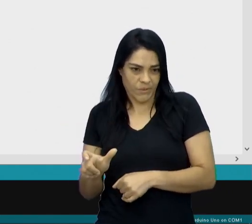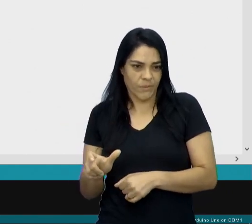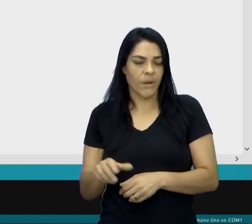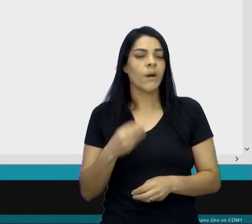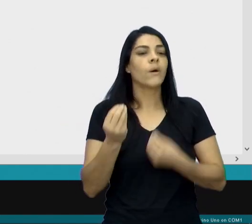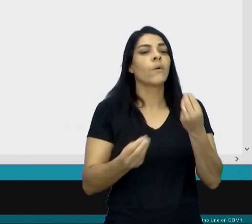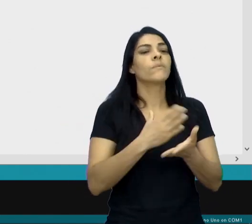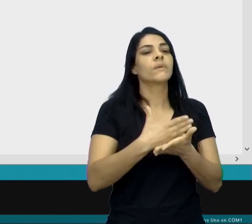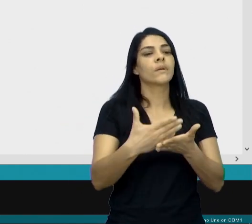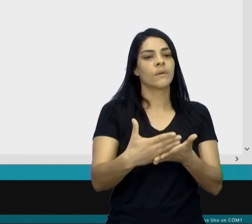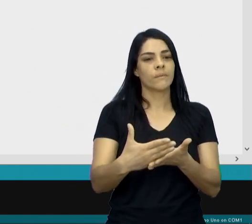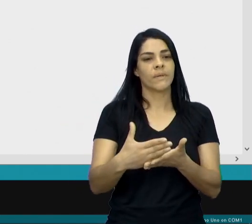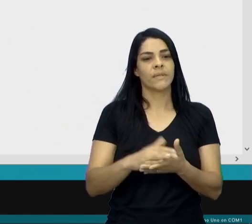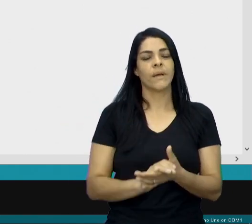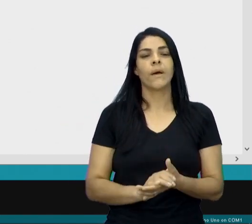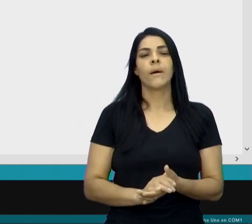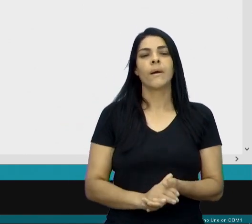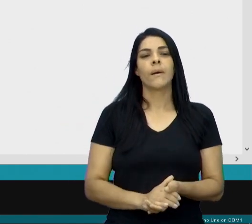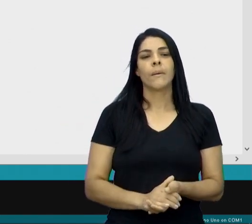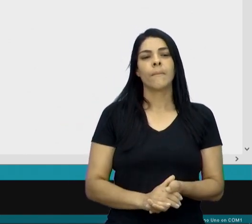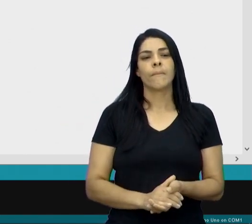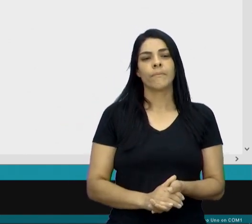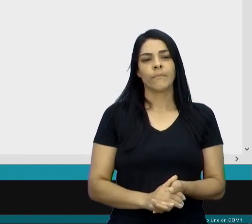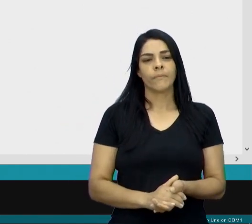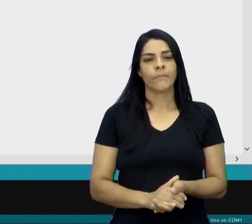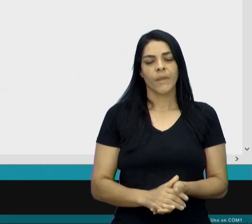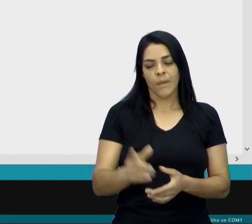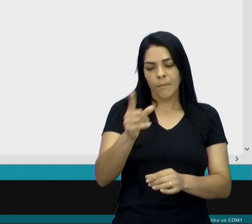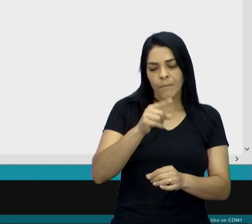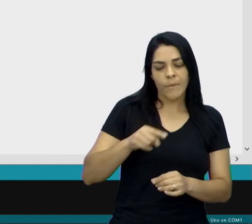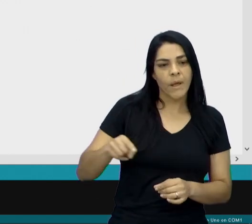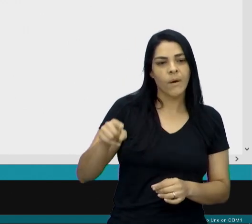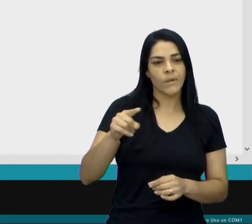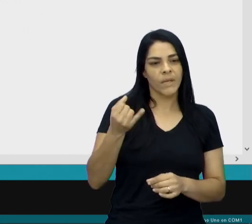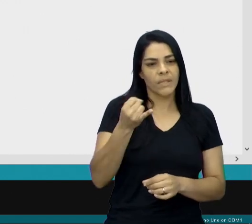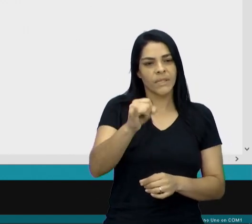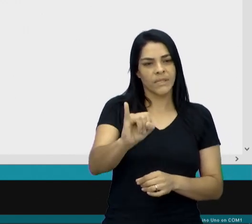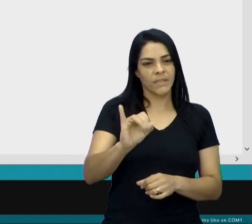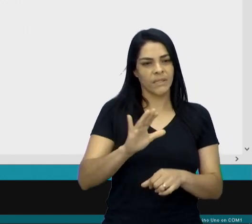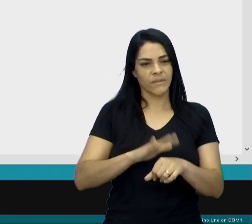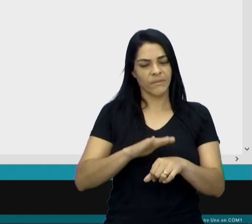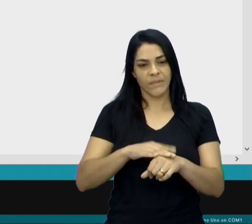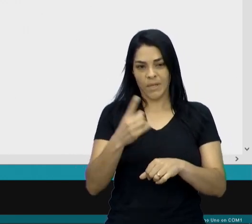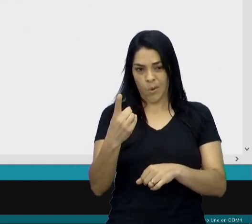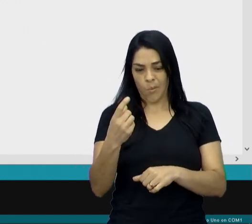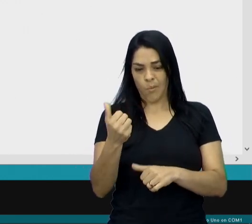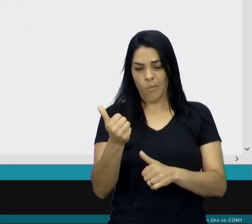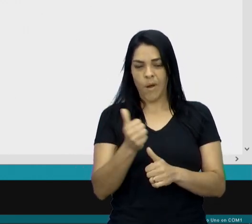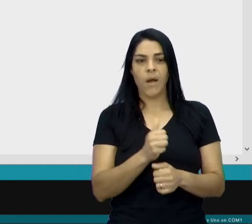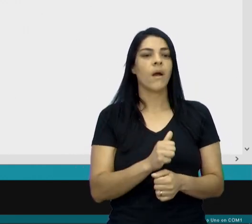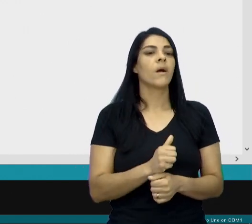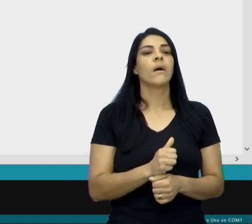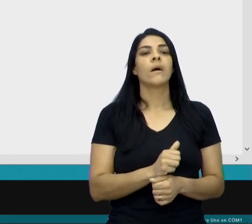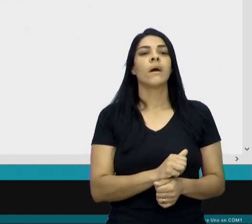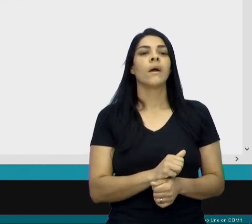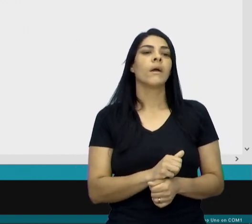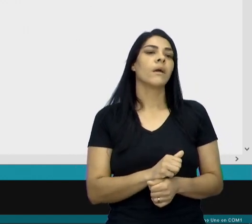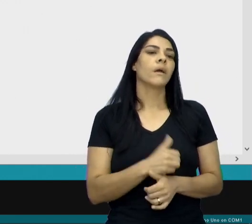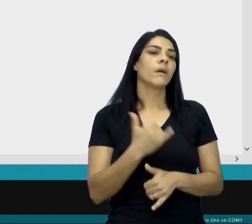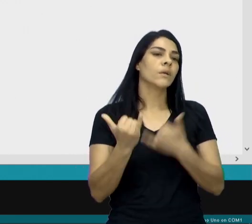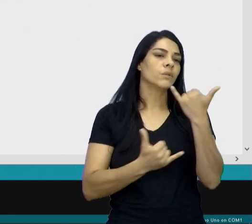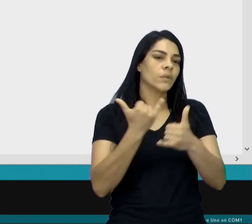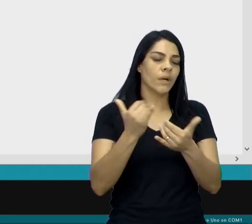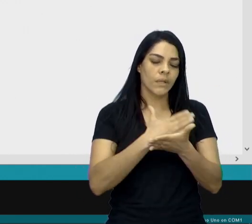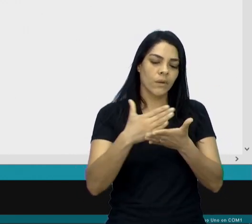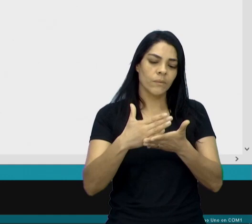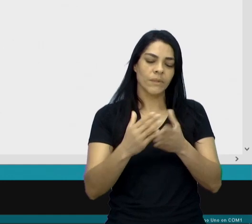começa? Ó, para cada rodada, se você fizer uma jogada, né? Começando com zero, tá?